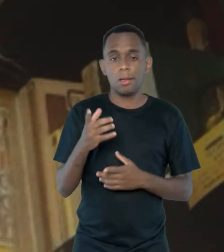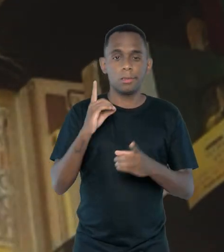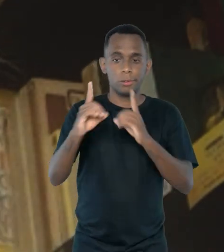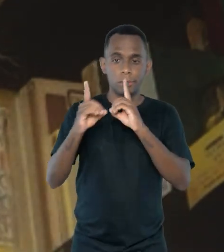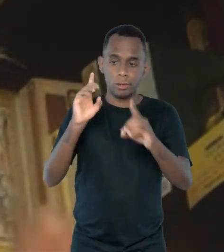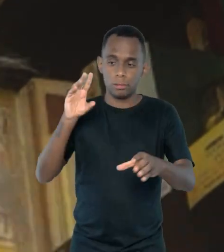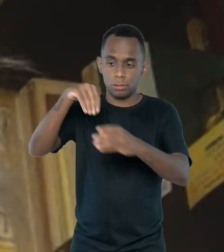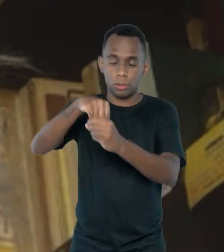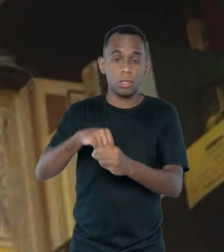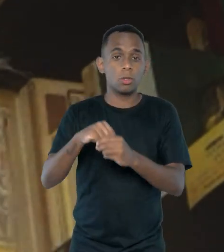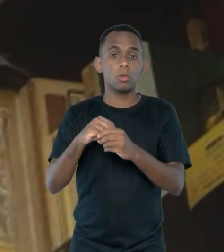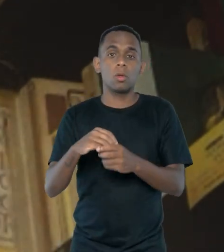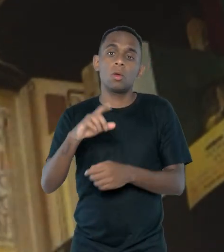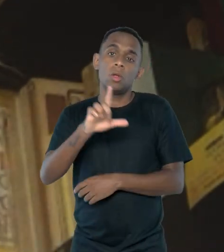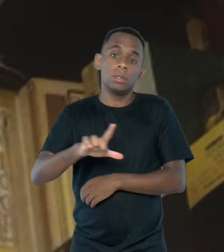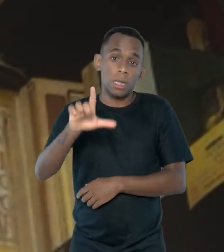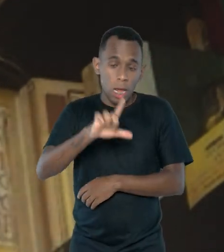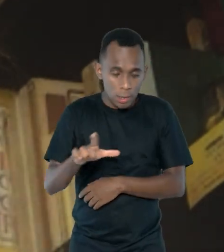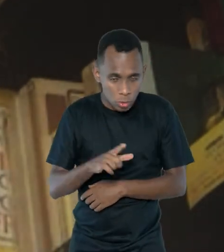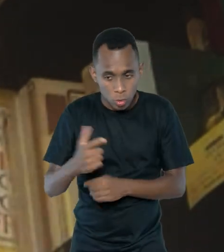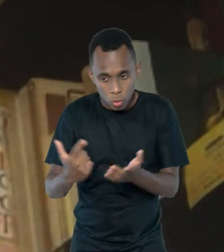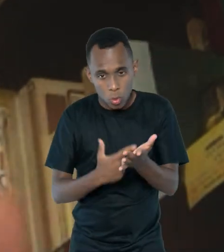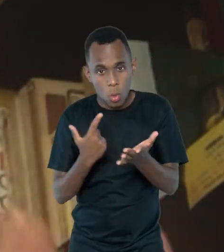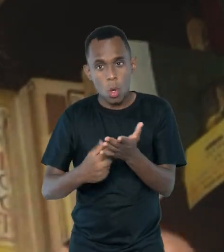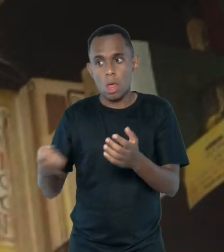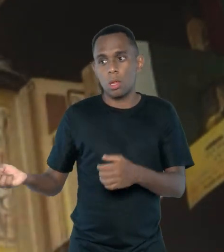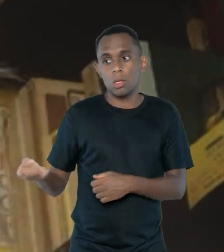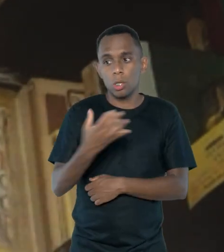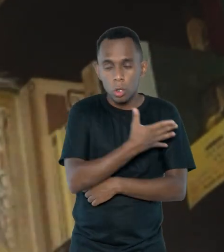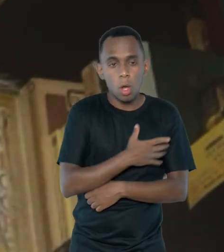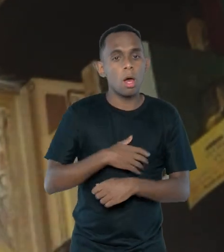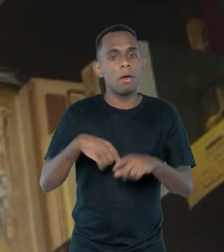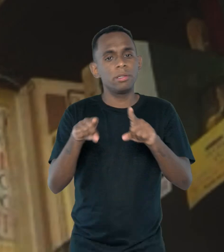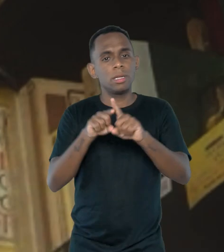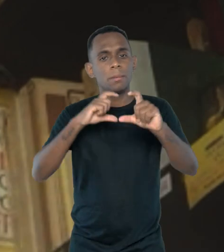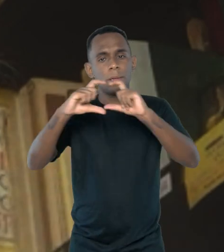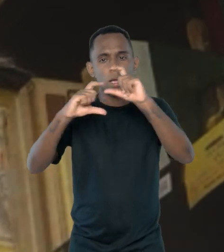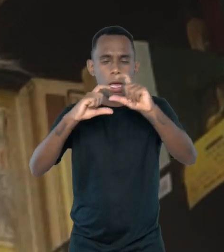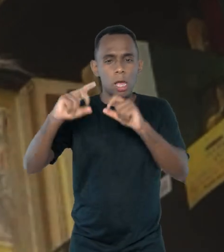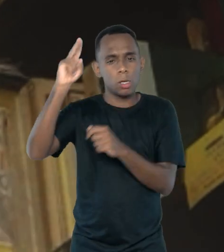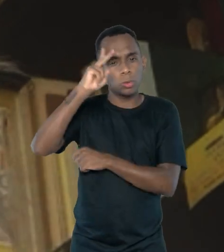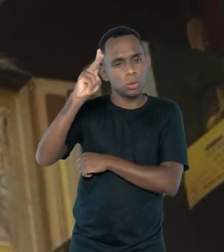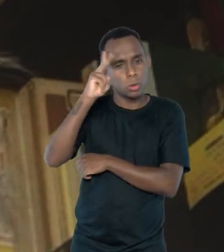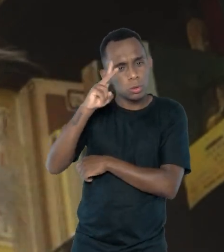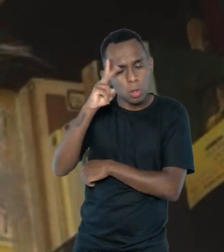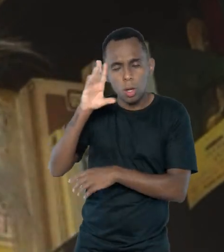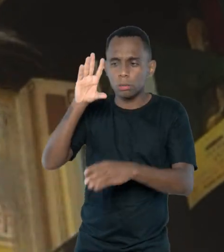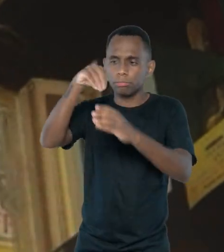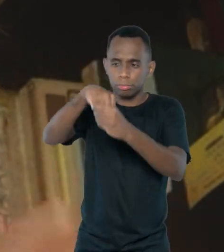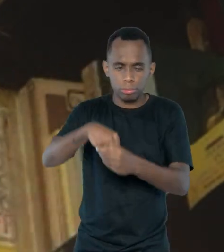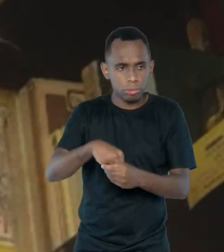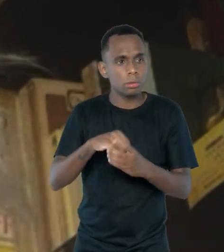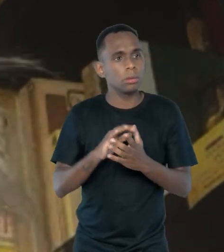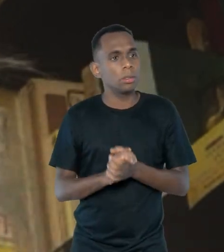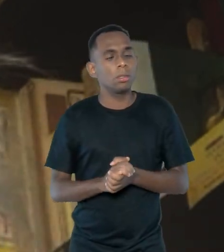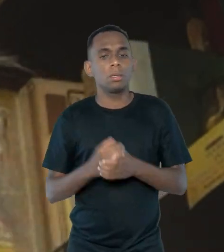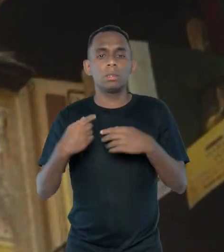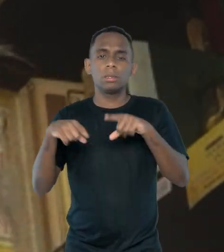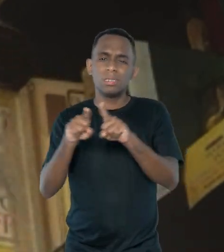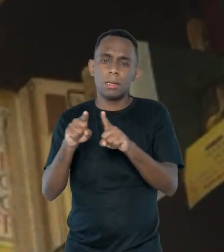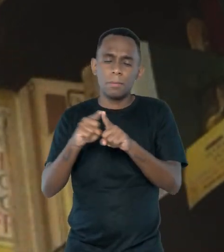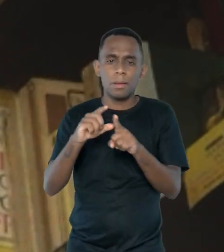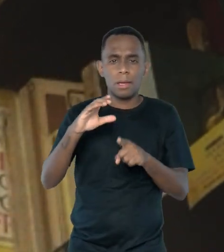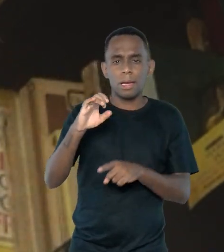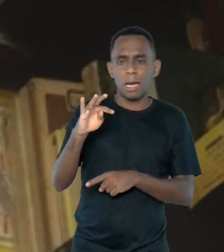didático a literatura contemporânea, ela trouxe os quadrinhos, as histórias em quadrinhos, os